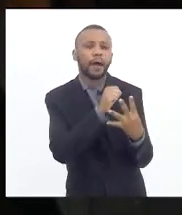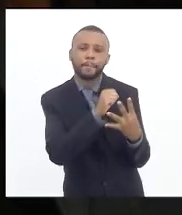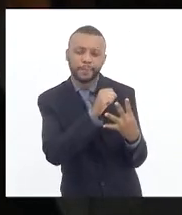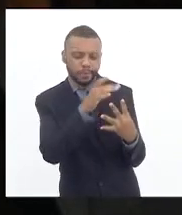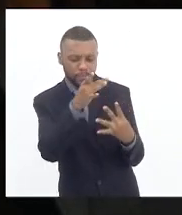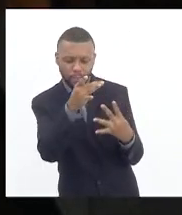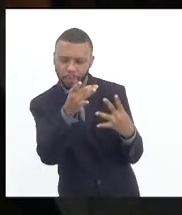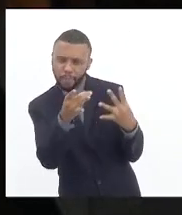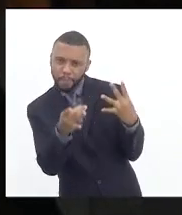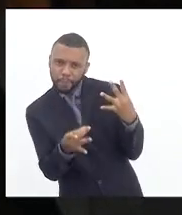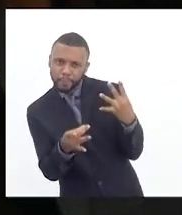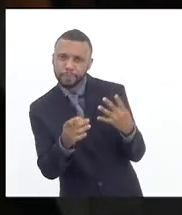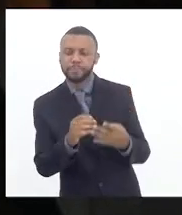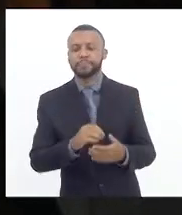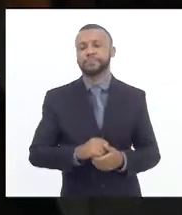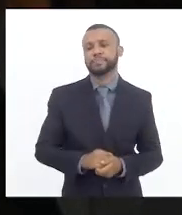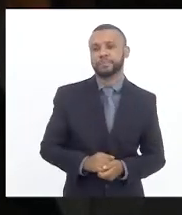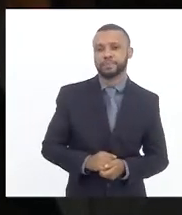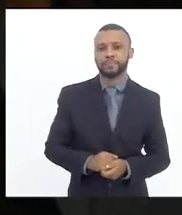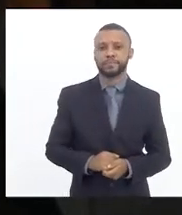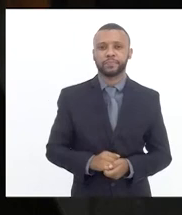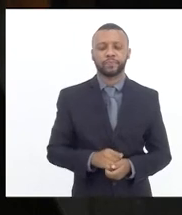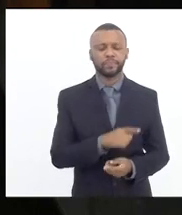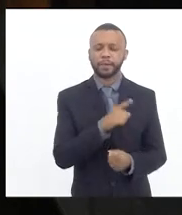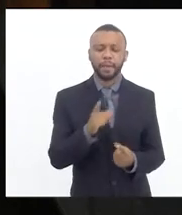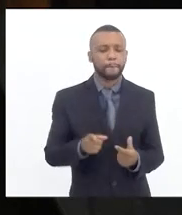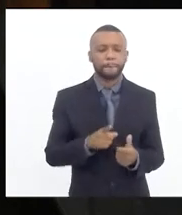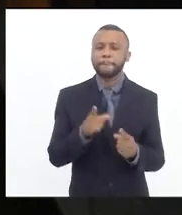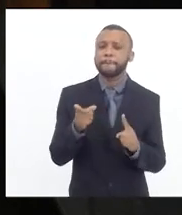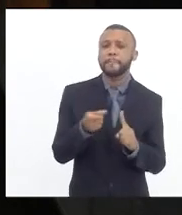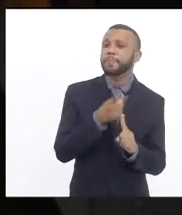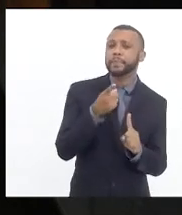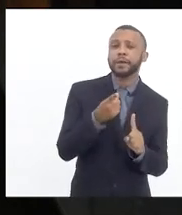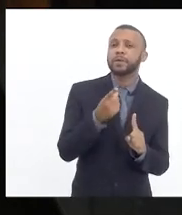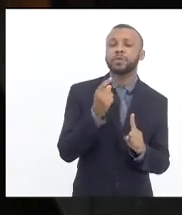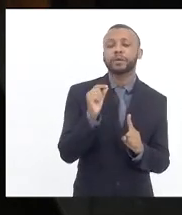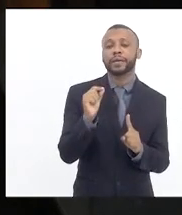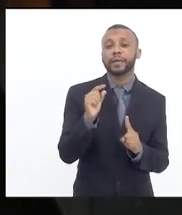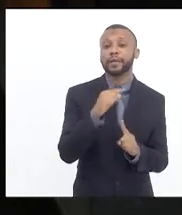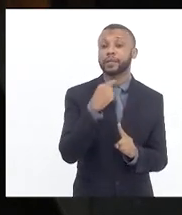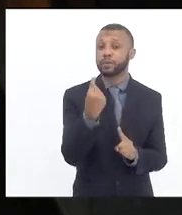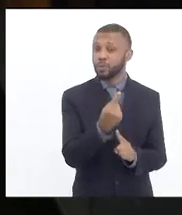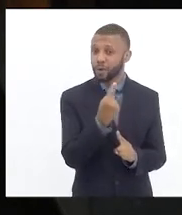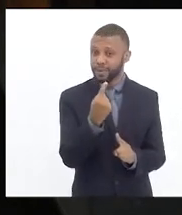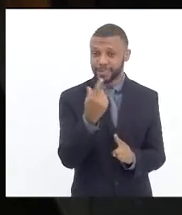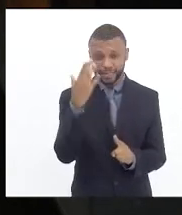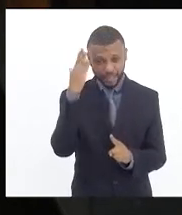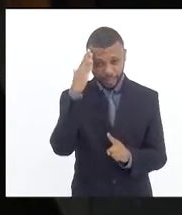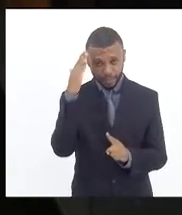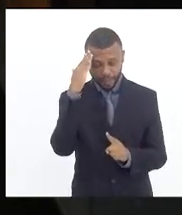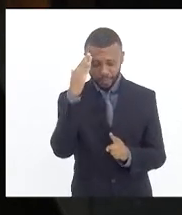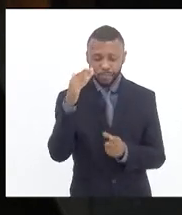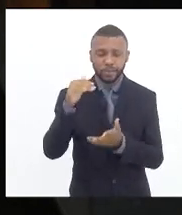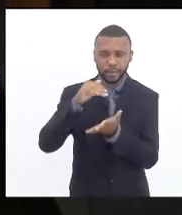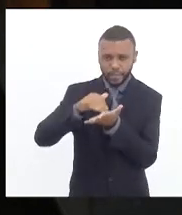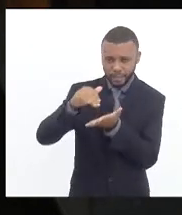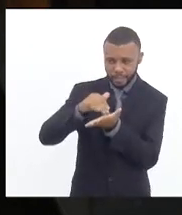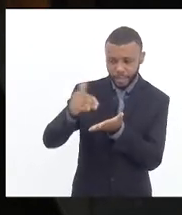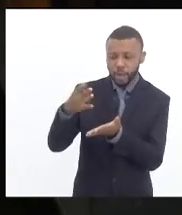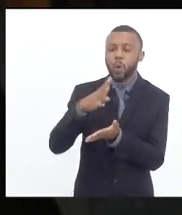é primeiro lugar seguinte a e nós sabemos secretário Nelson Rocha eu começo a sua trajetória